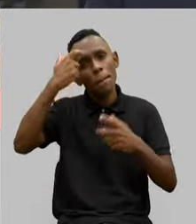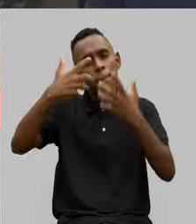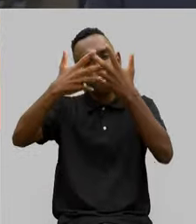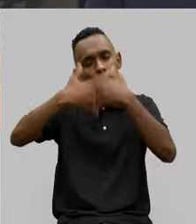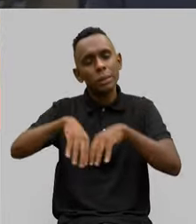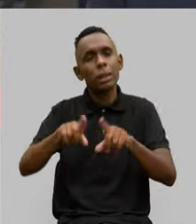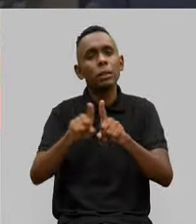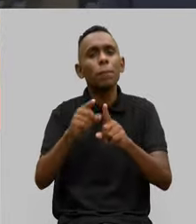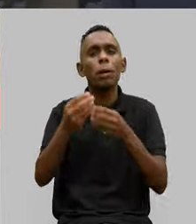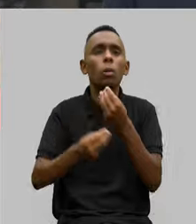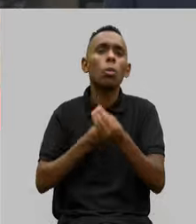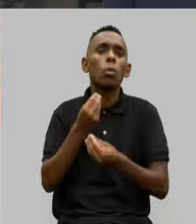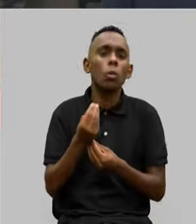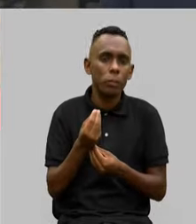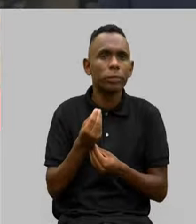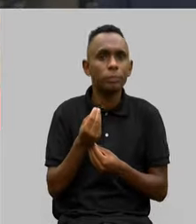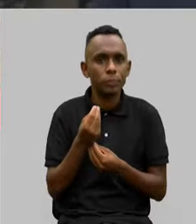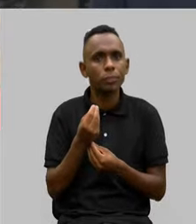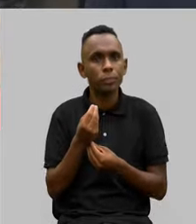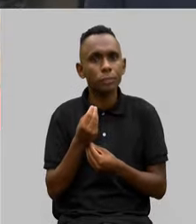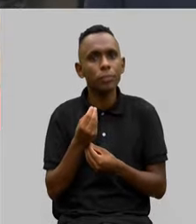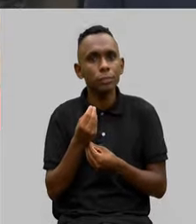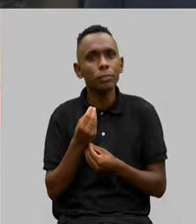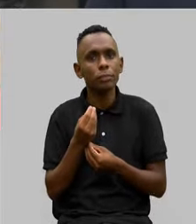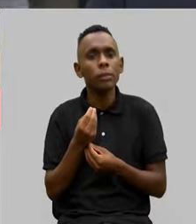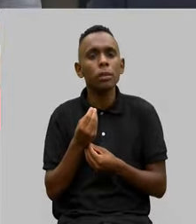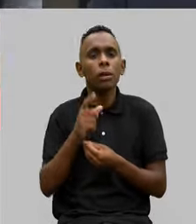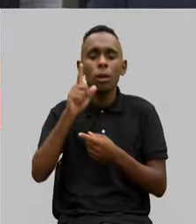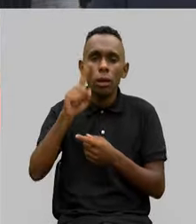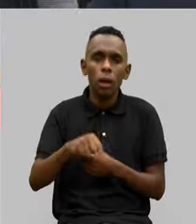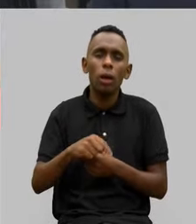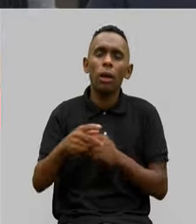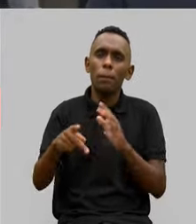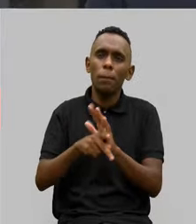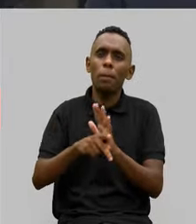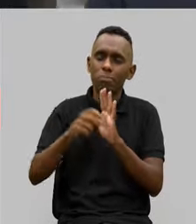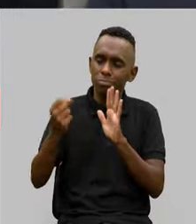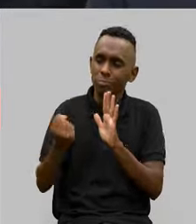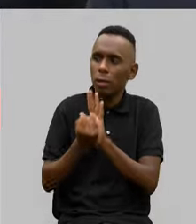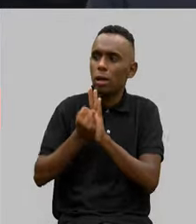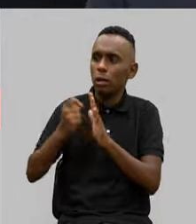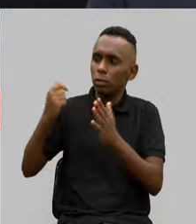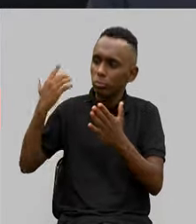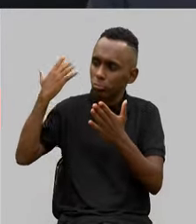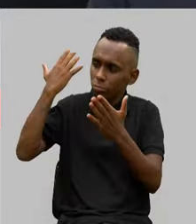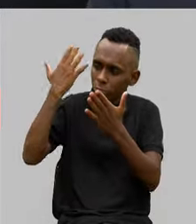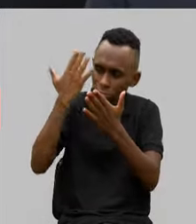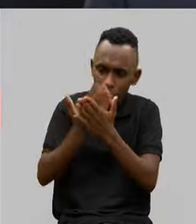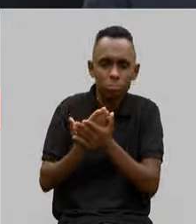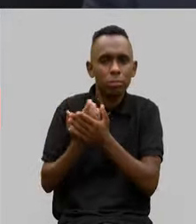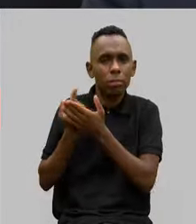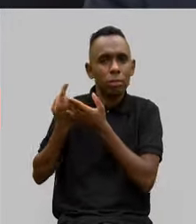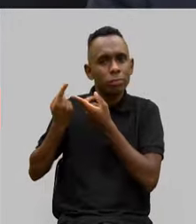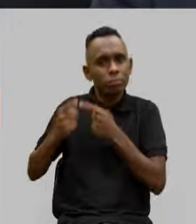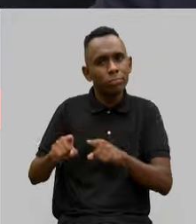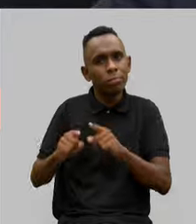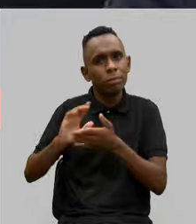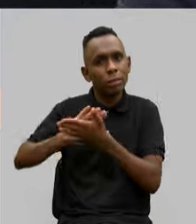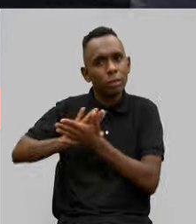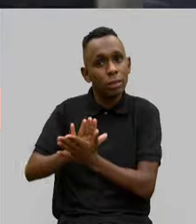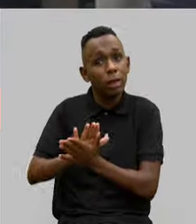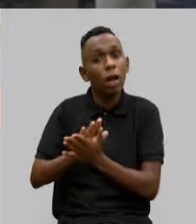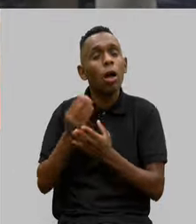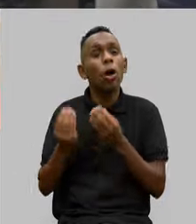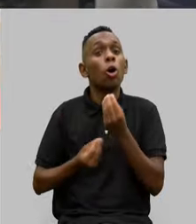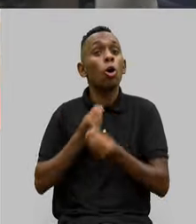forma de reparar eh aqueles que foram historicamente criminalizados aí pensar como que isso